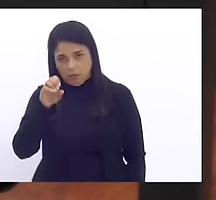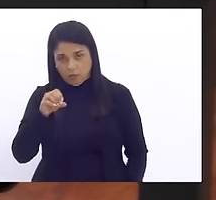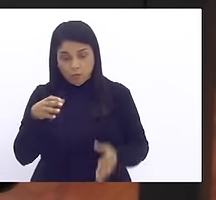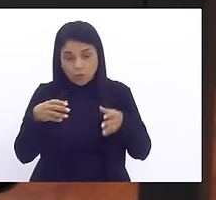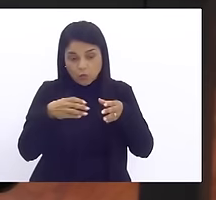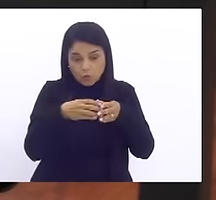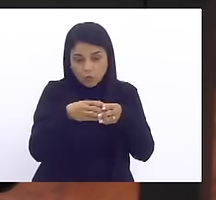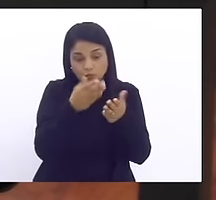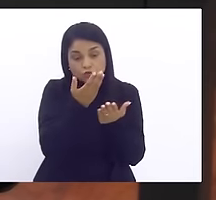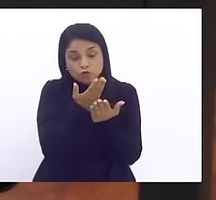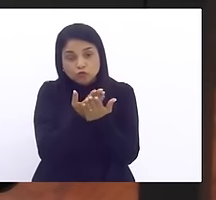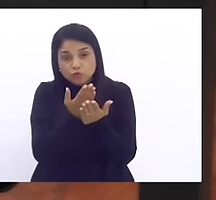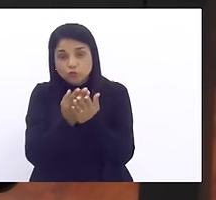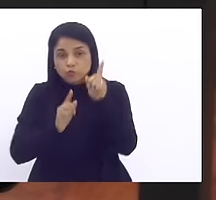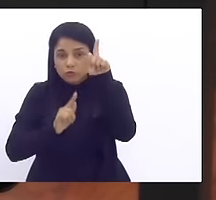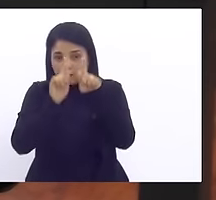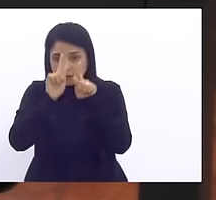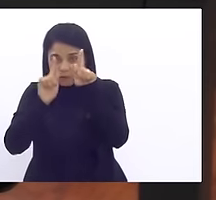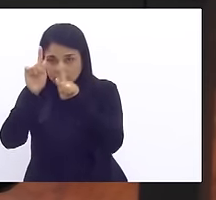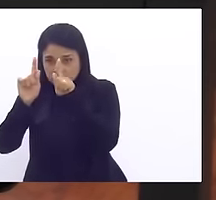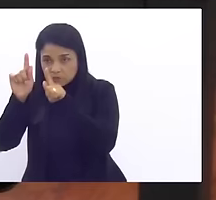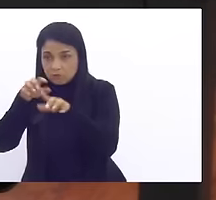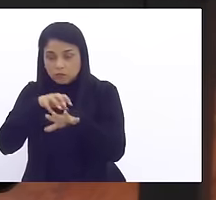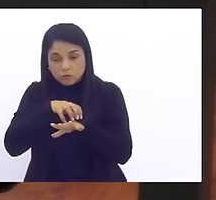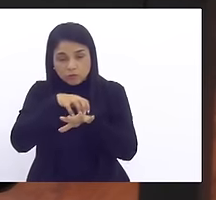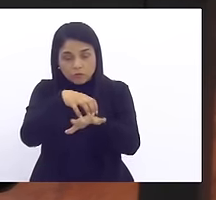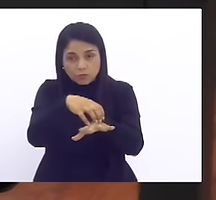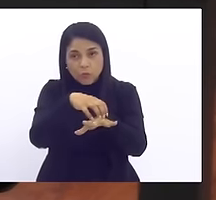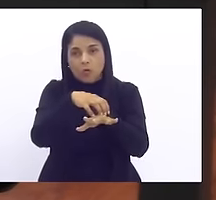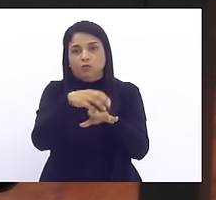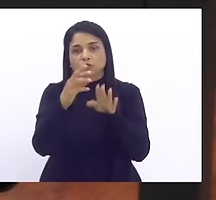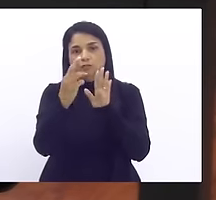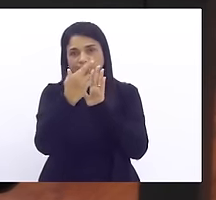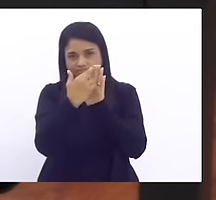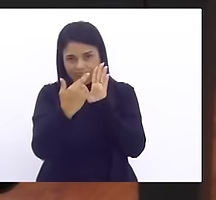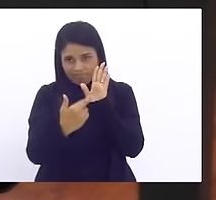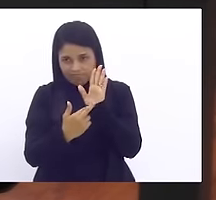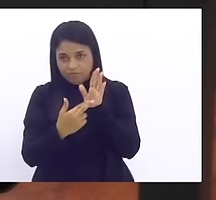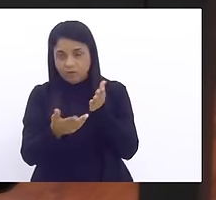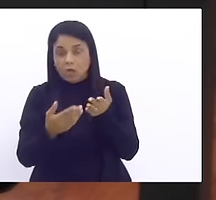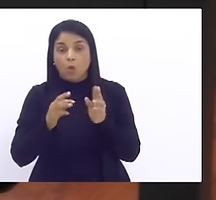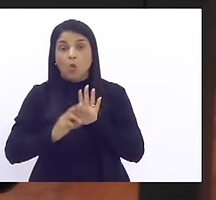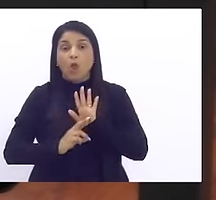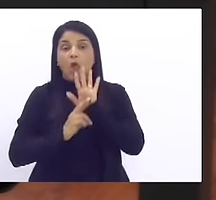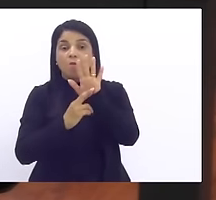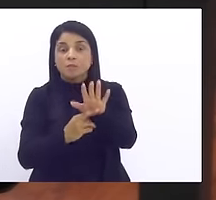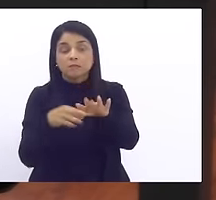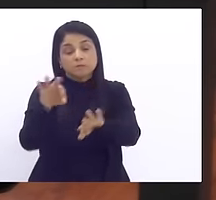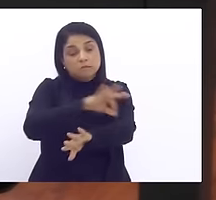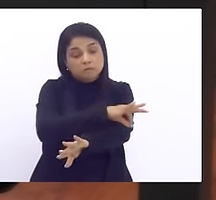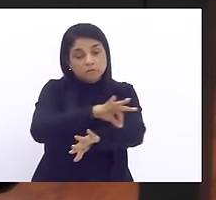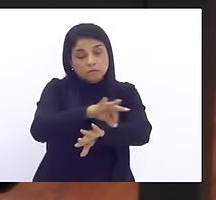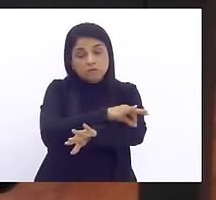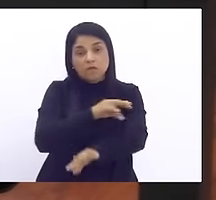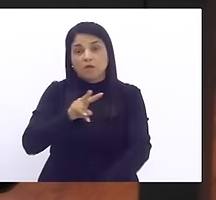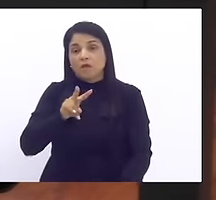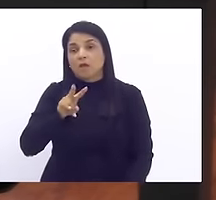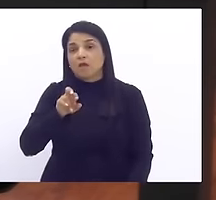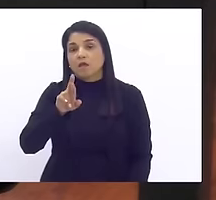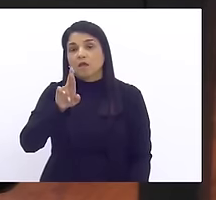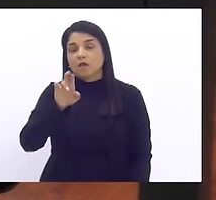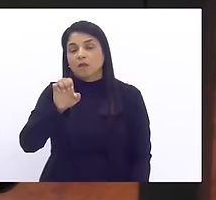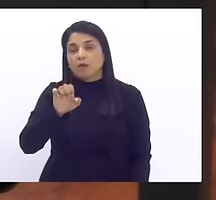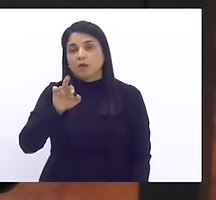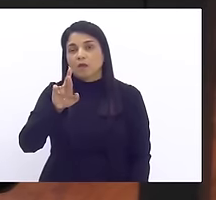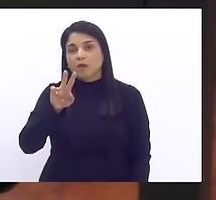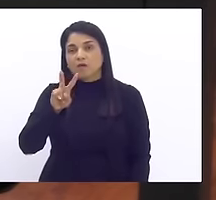grupo de estudo da licitação do transporte regular inclusive sua representante junto com engenheiro Herval de Souza e